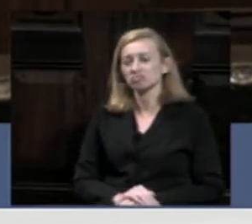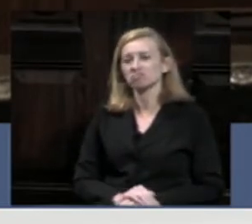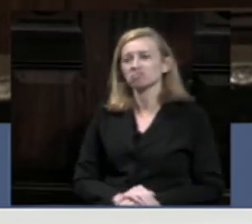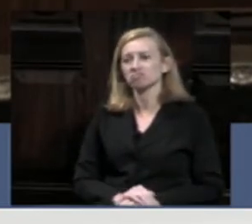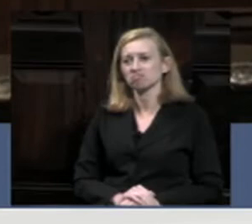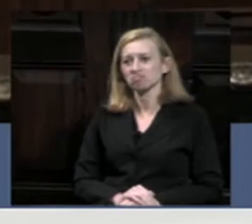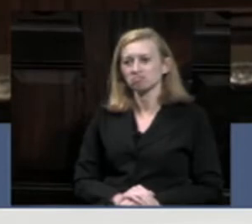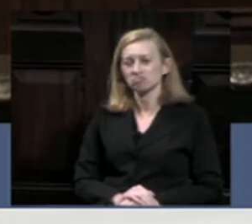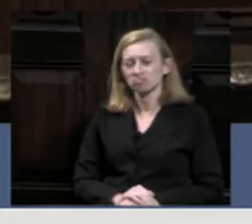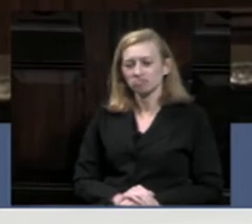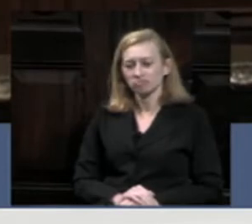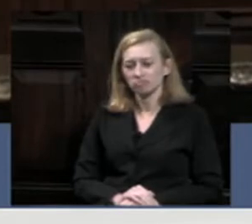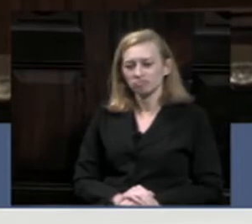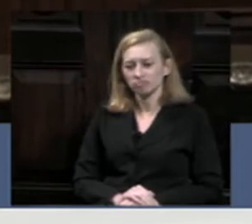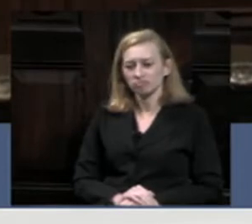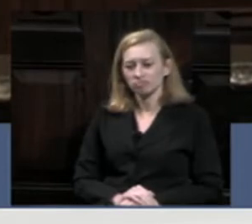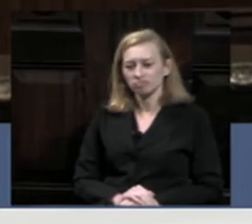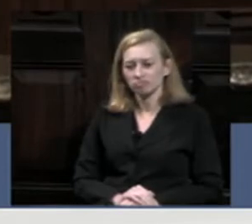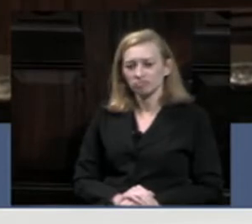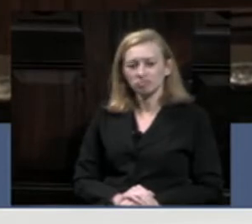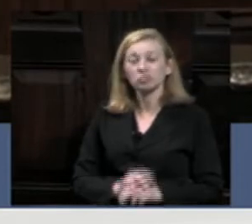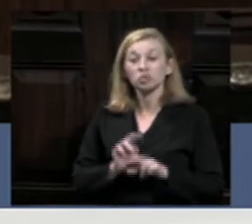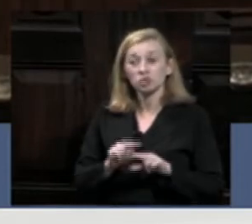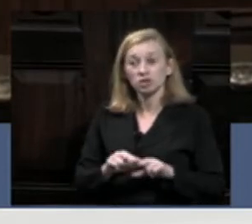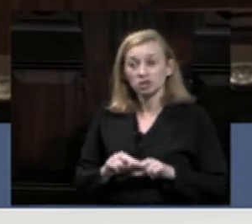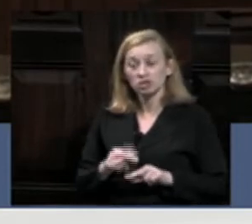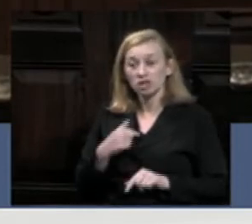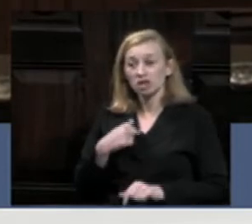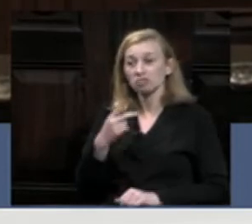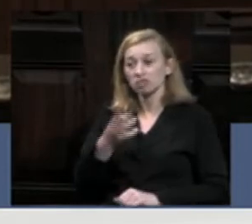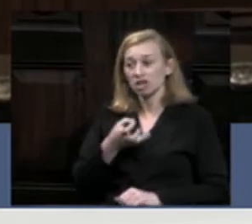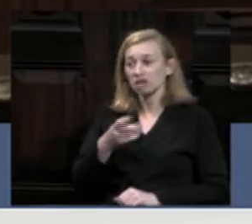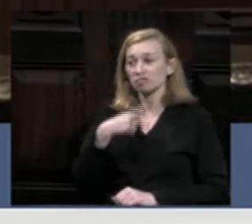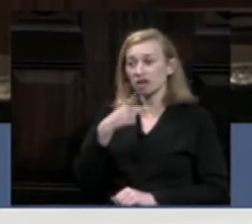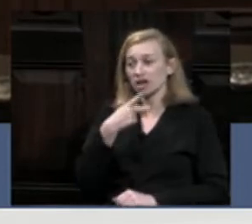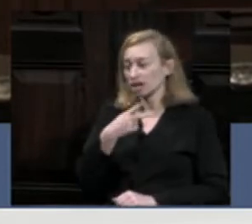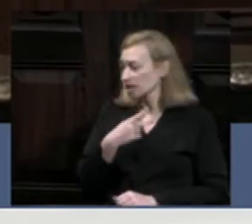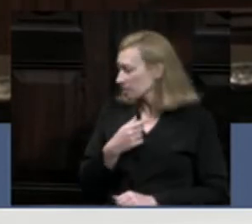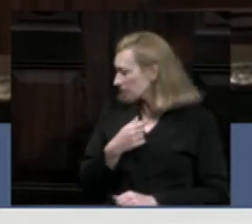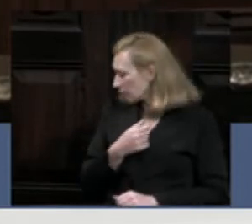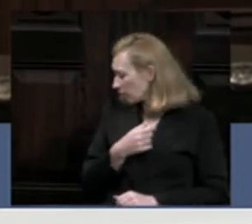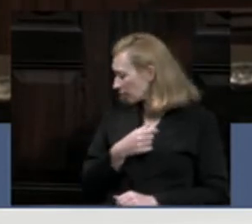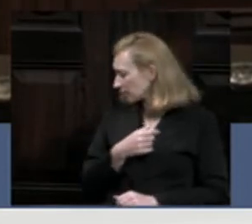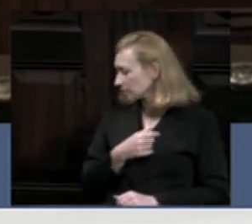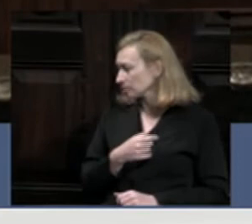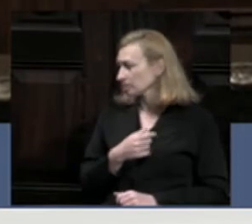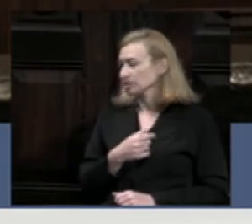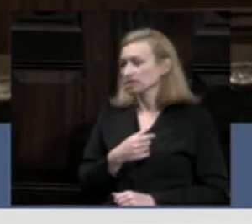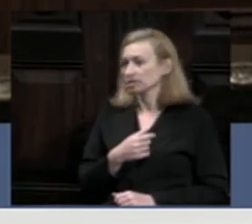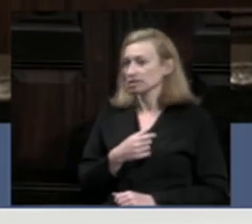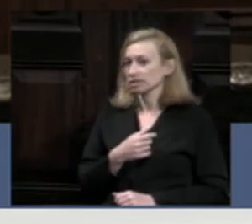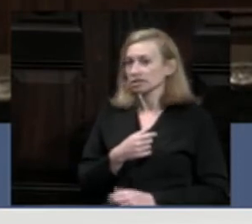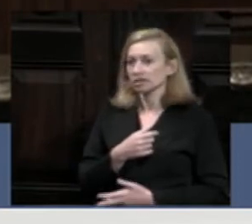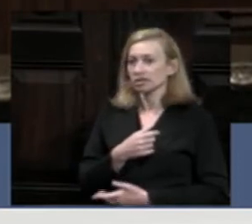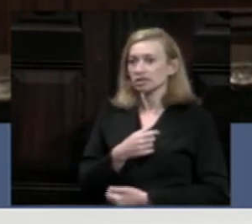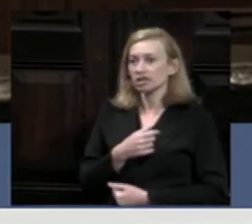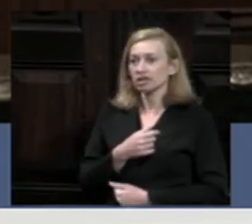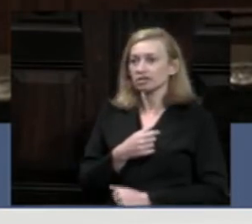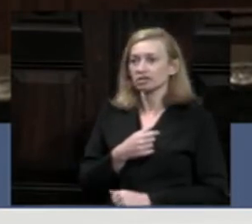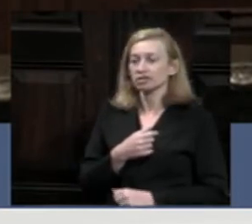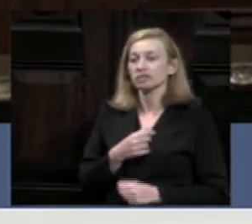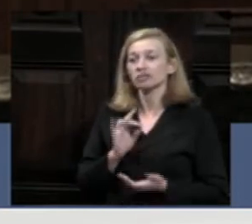Exatamente sobre isso que eu pretendo falar aqui nesse momento. Na verdade, senhor presidente,